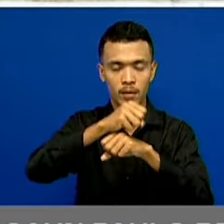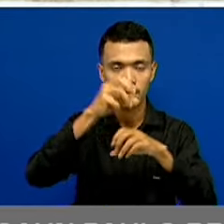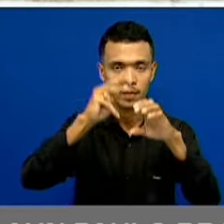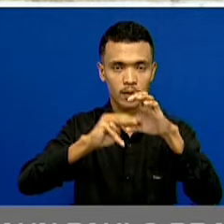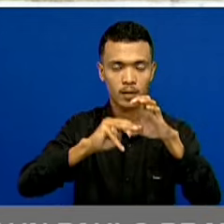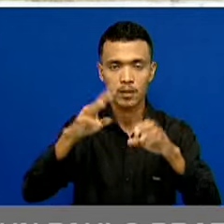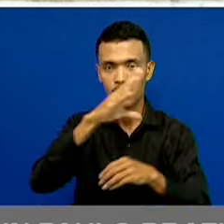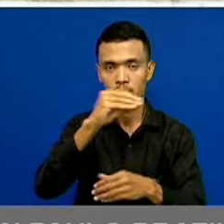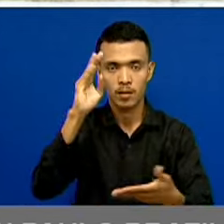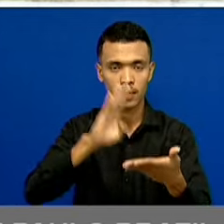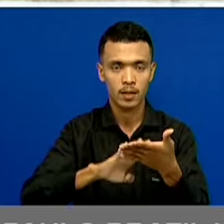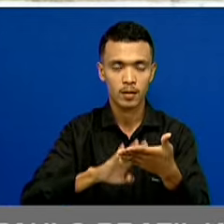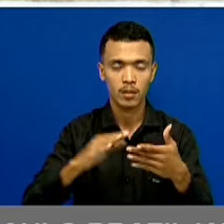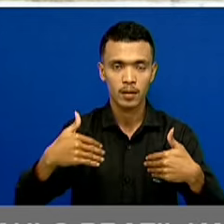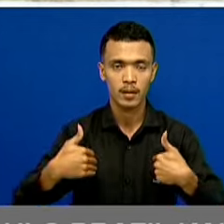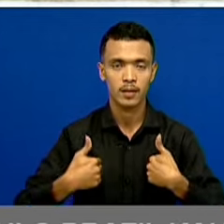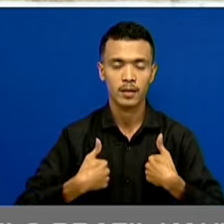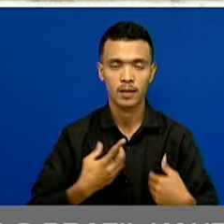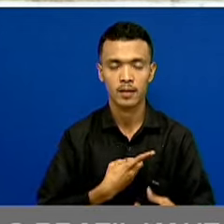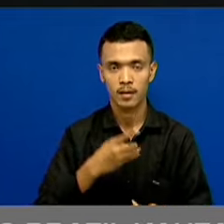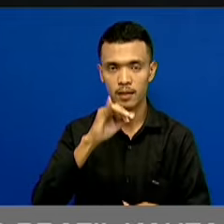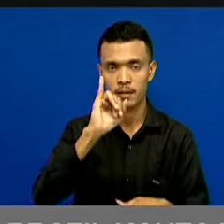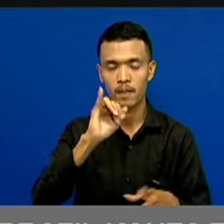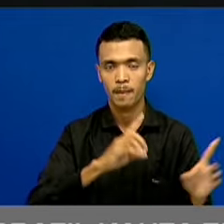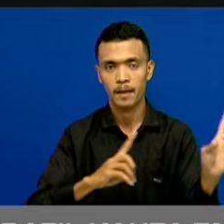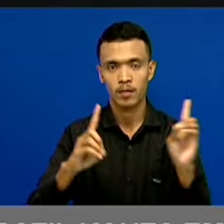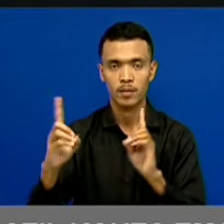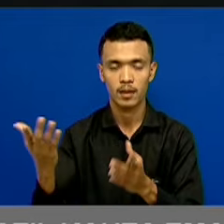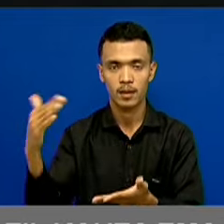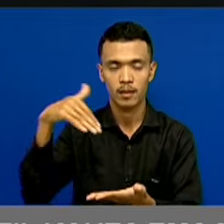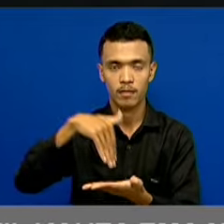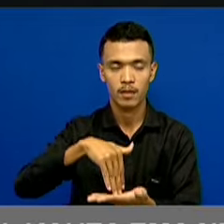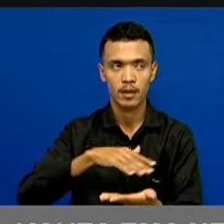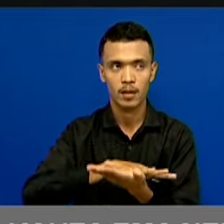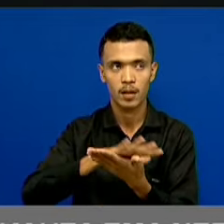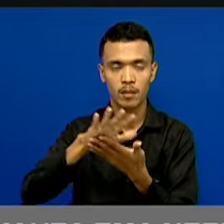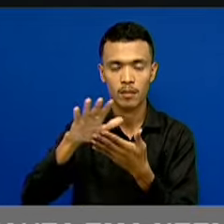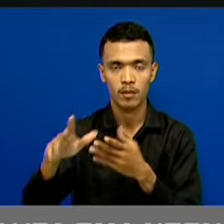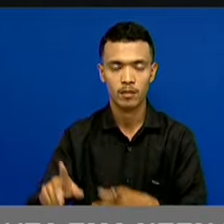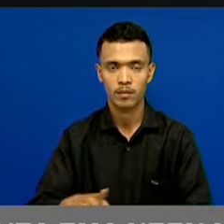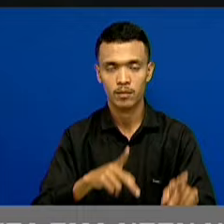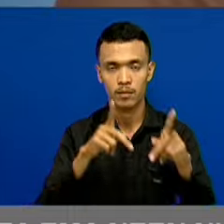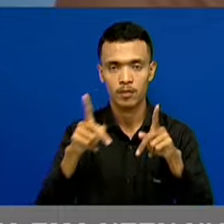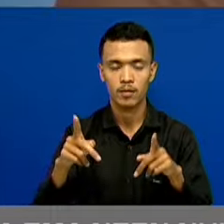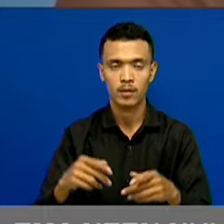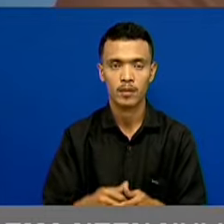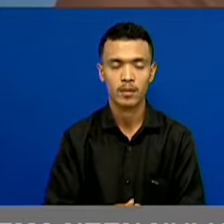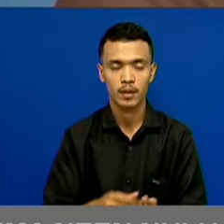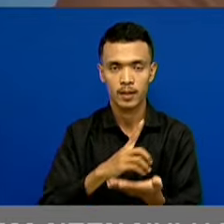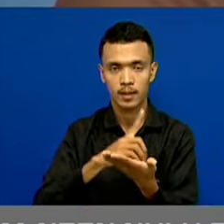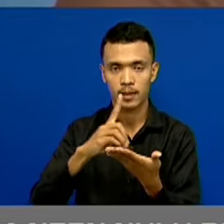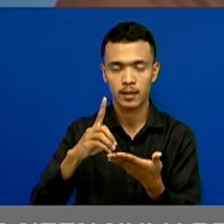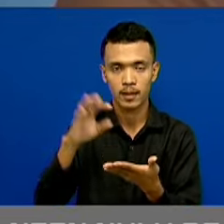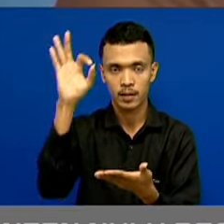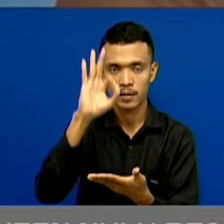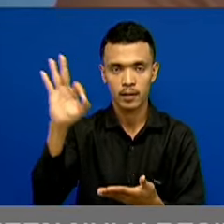maka existi iha kapital dili. Atu realiza fila fali limpeza geral debe maka antes ne halao na kata kada